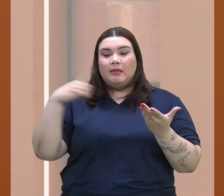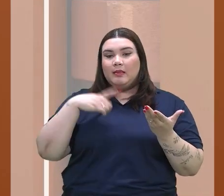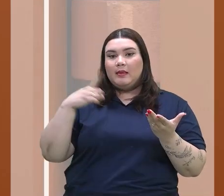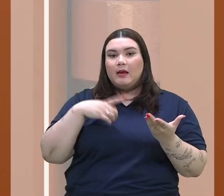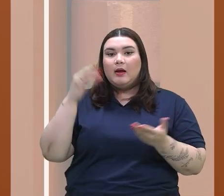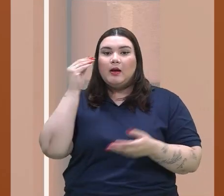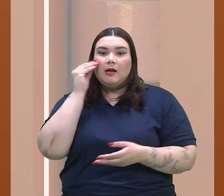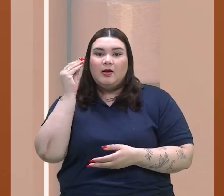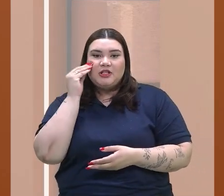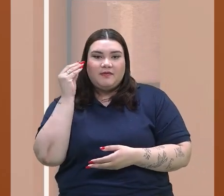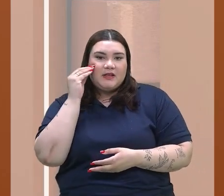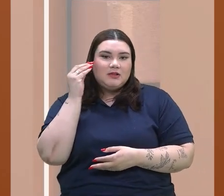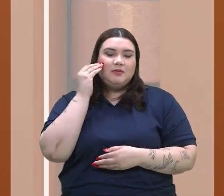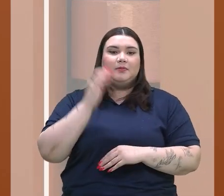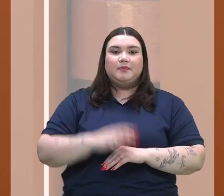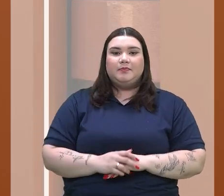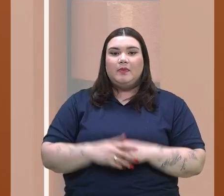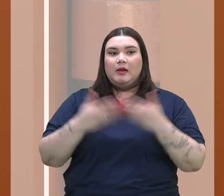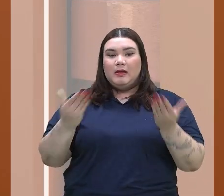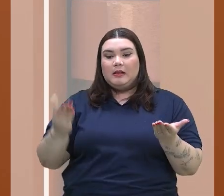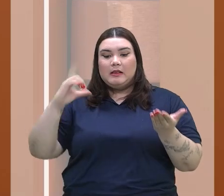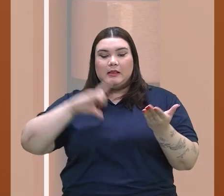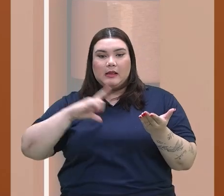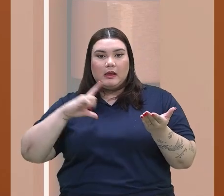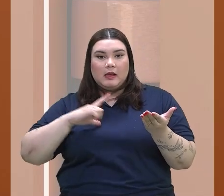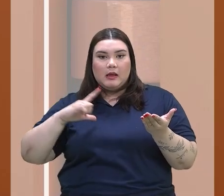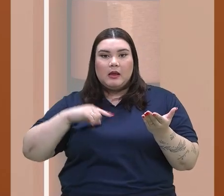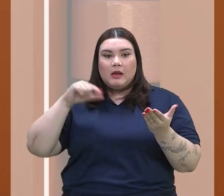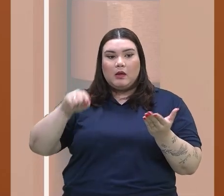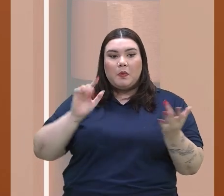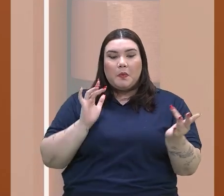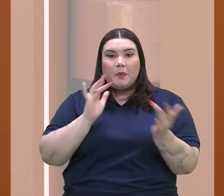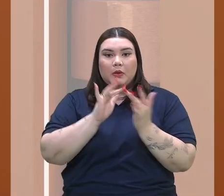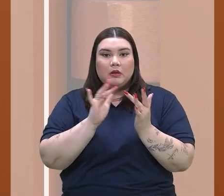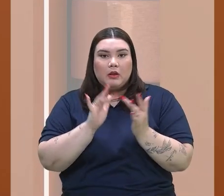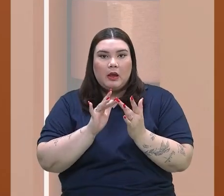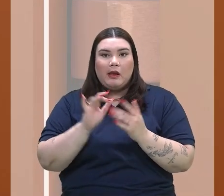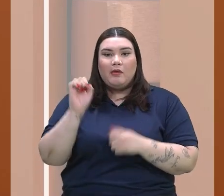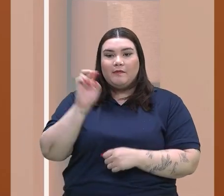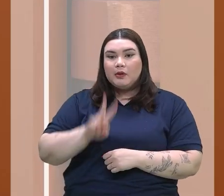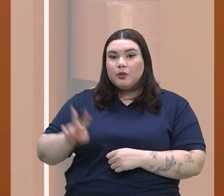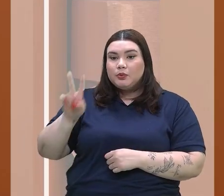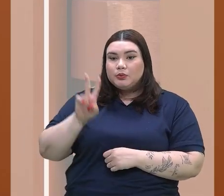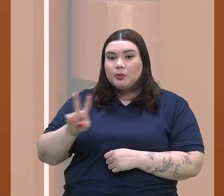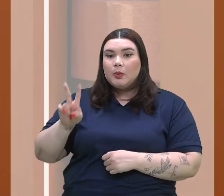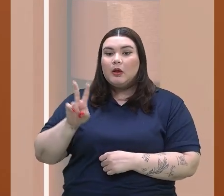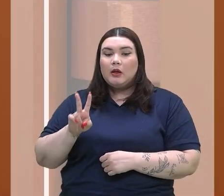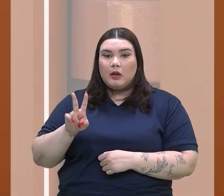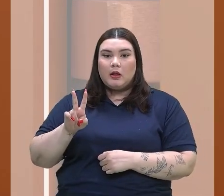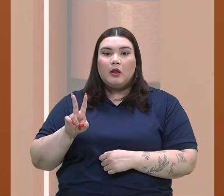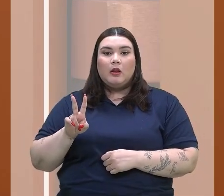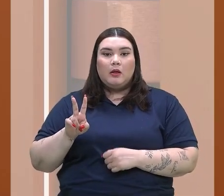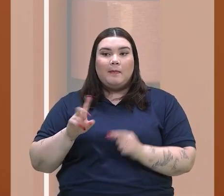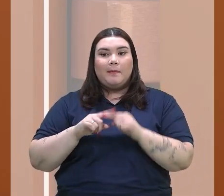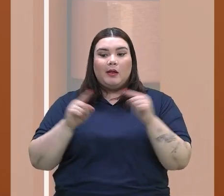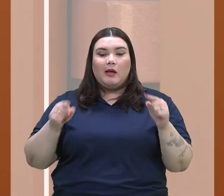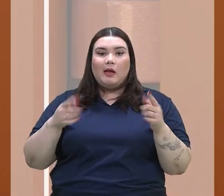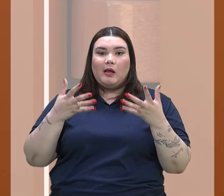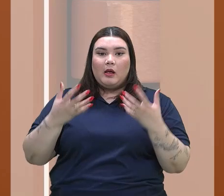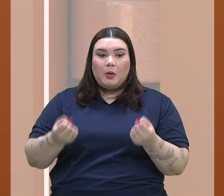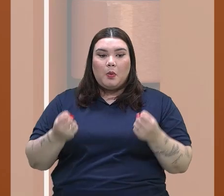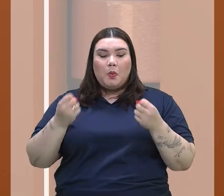tentando ali ter, né, essa conexão maior com a Venezuela, ela adentrando